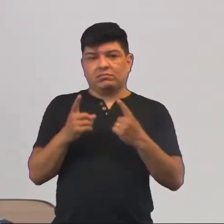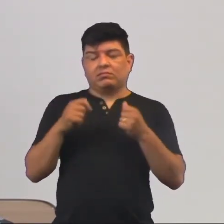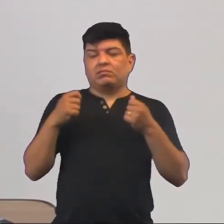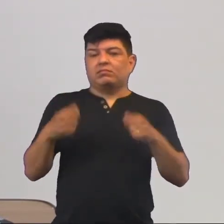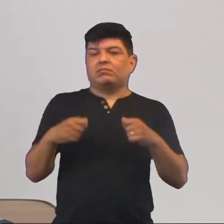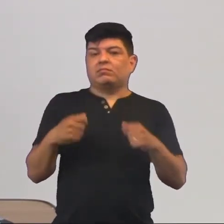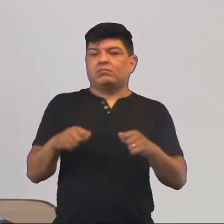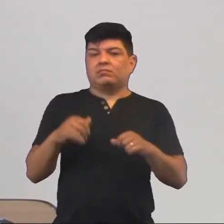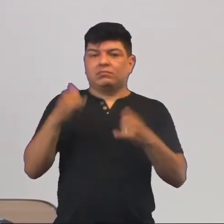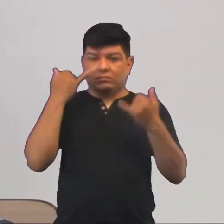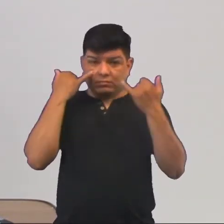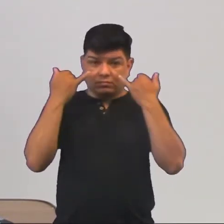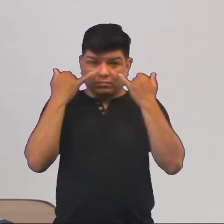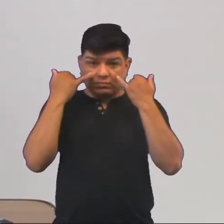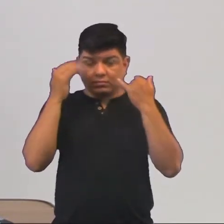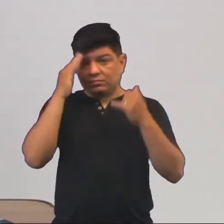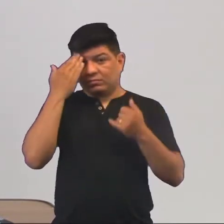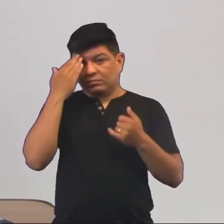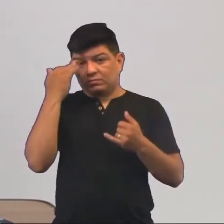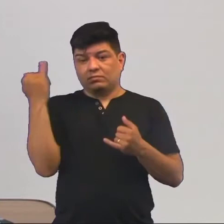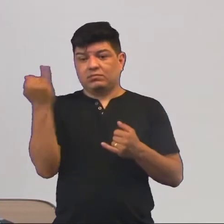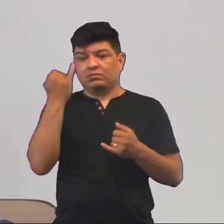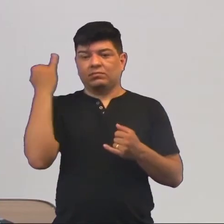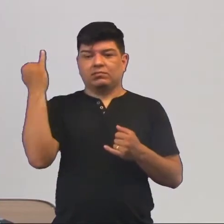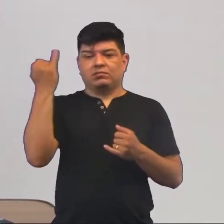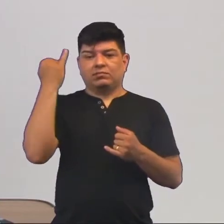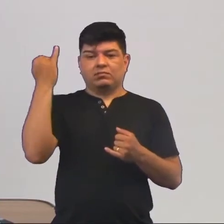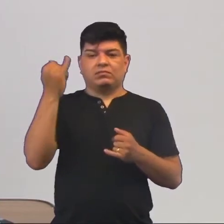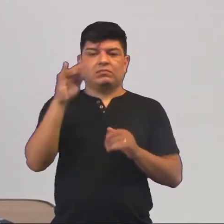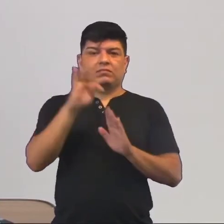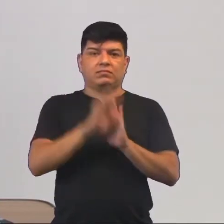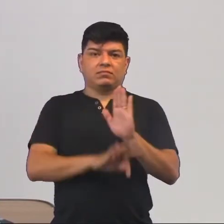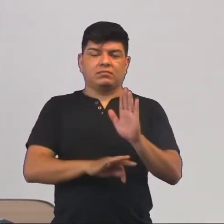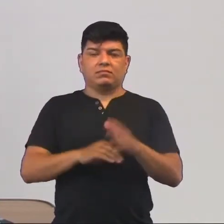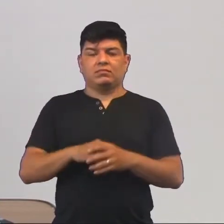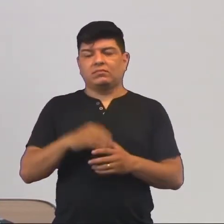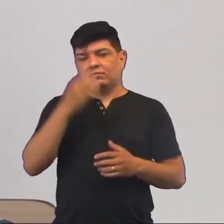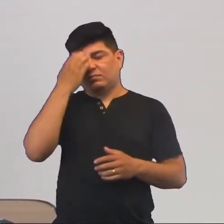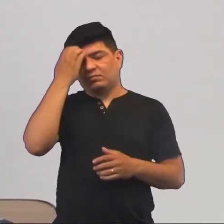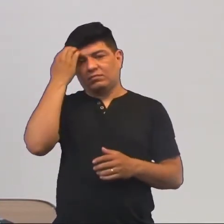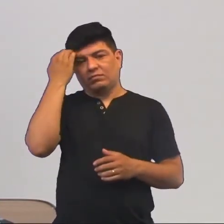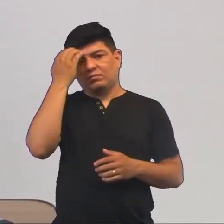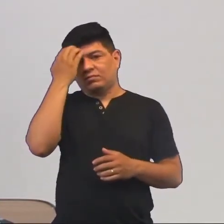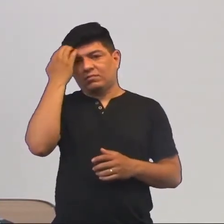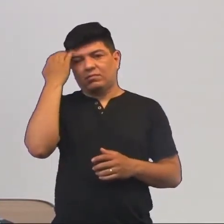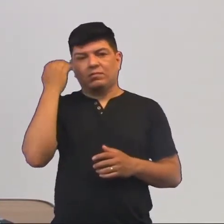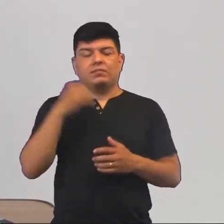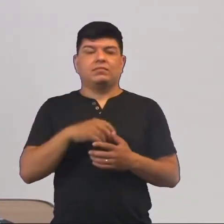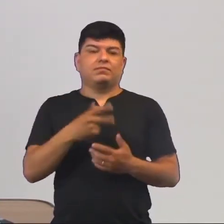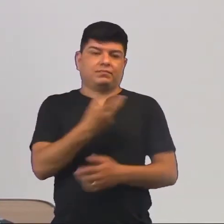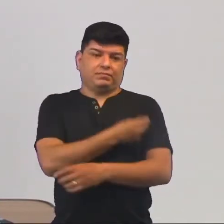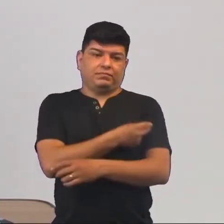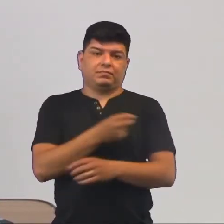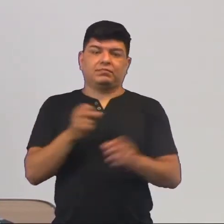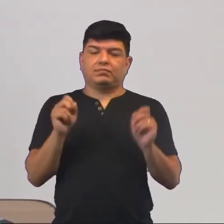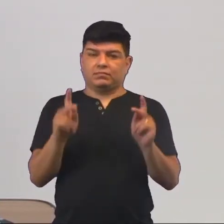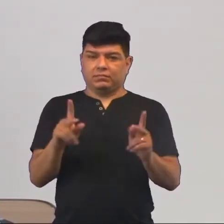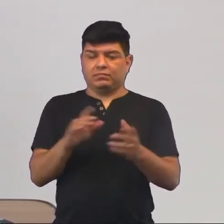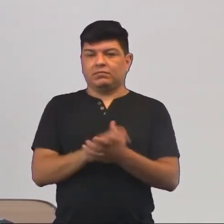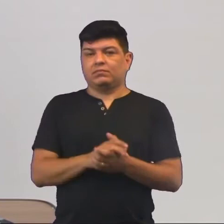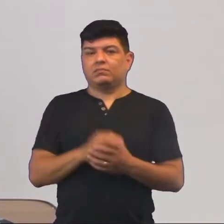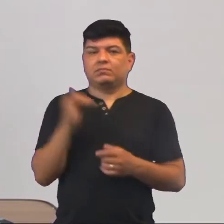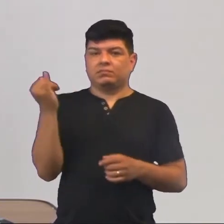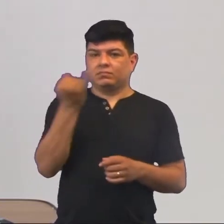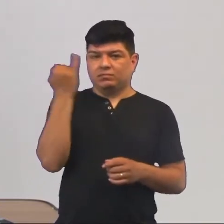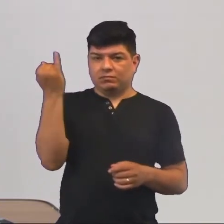buscar as informações e compreender a importância desse tipo de situações, no caso, sermos vacinados. Então, a